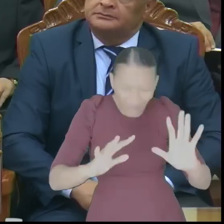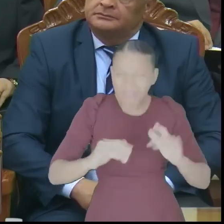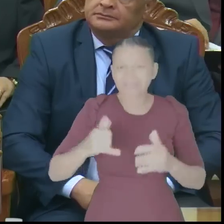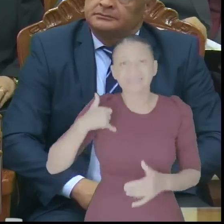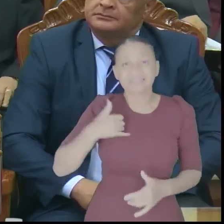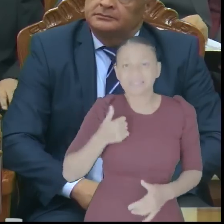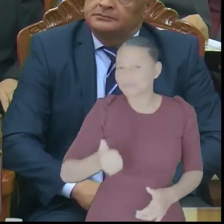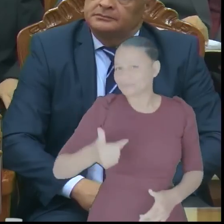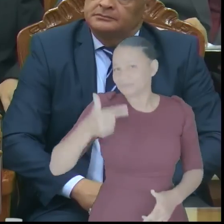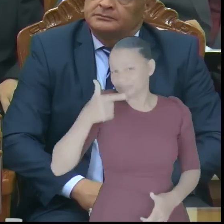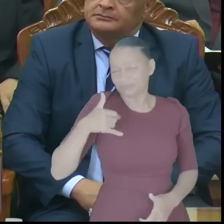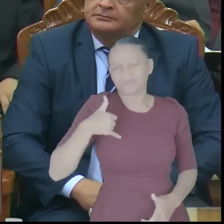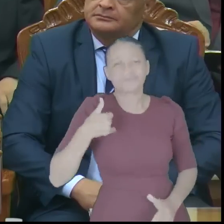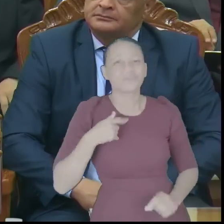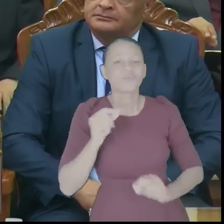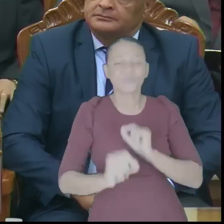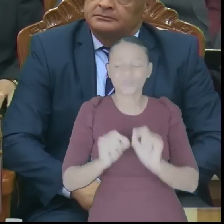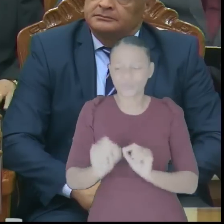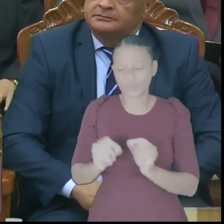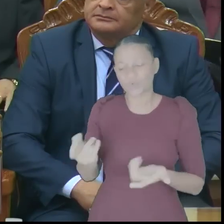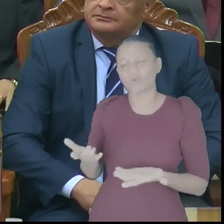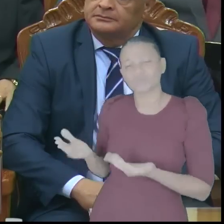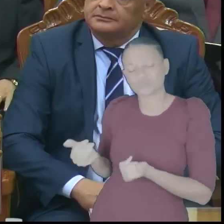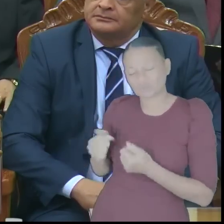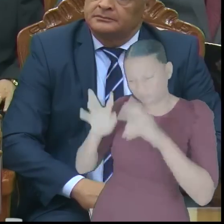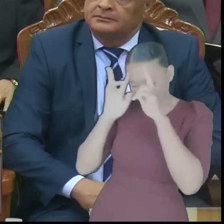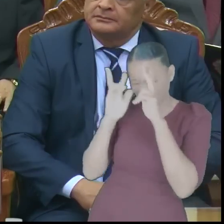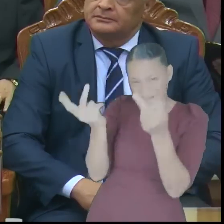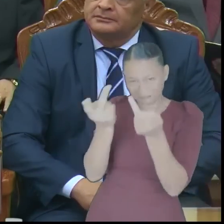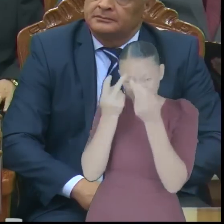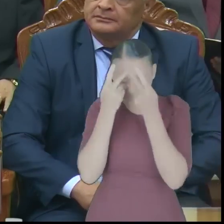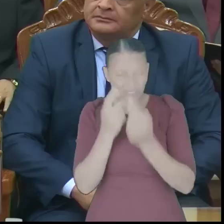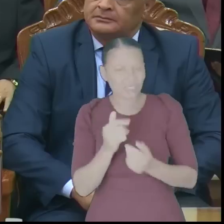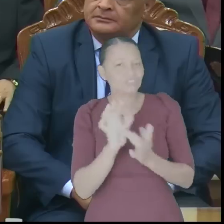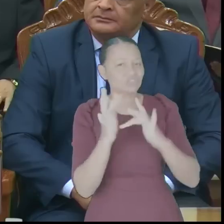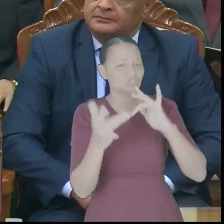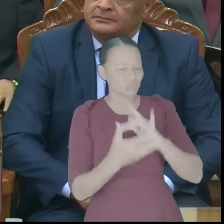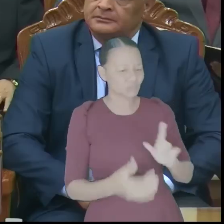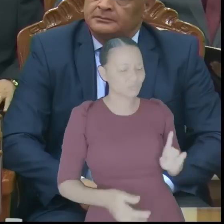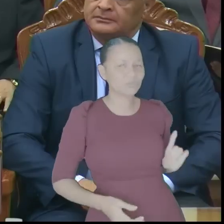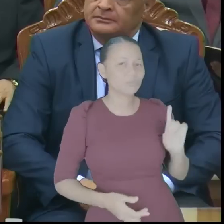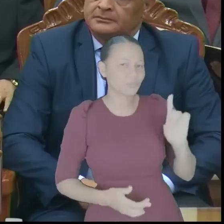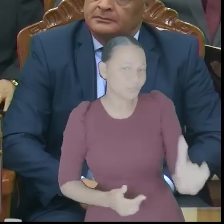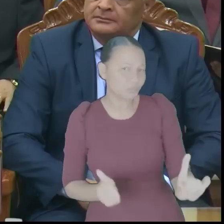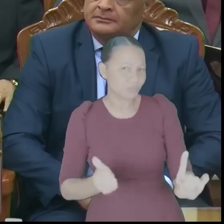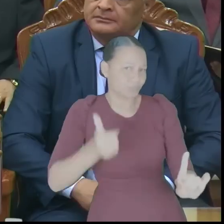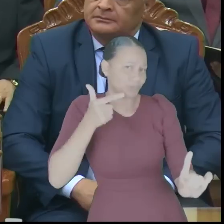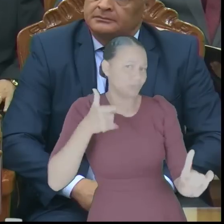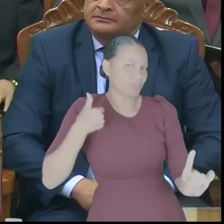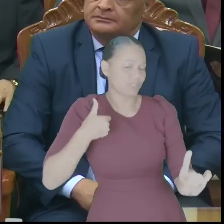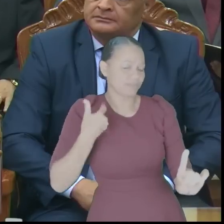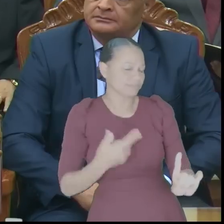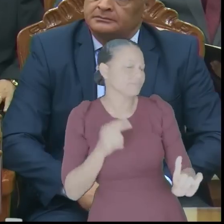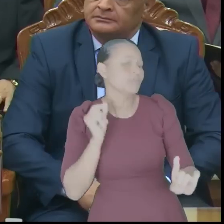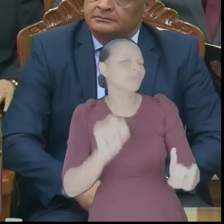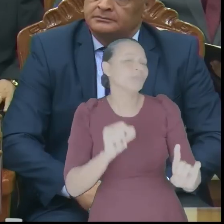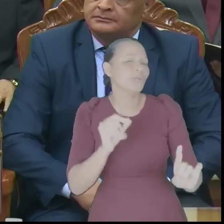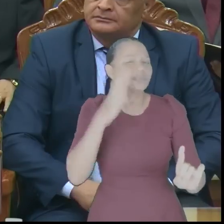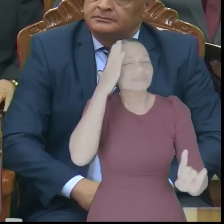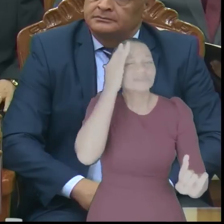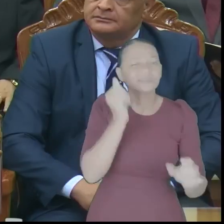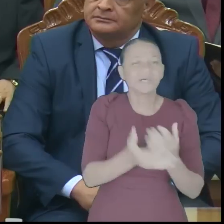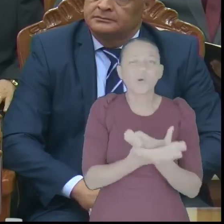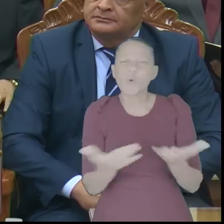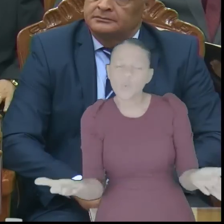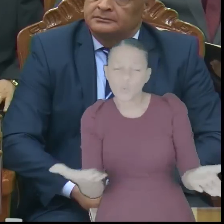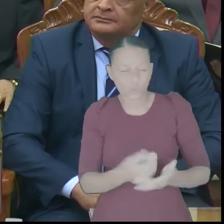é a idade em que o jovem é rebelde, e Jesus aparece aos 12 anos. Você sabe que aos 12 anos de idade, geralmente é quando o filho